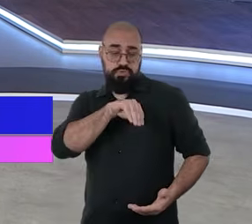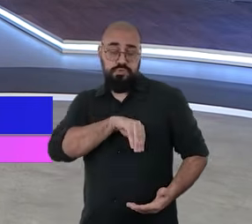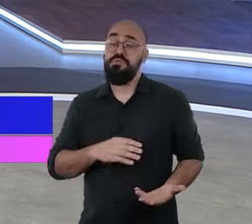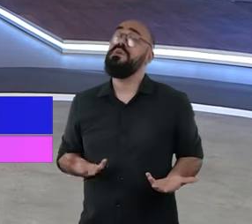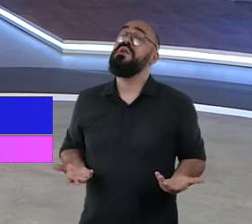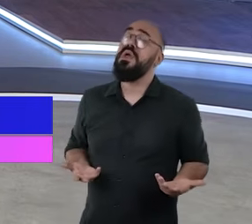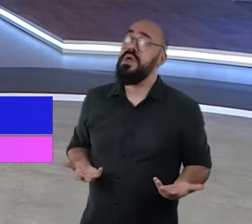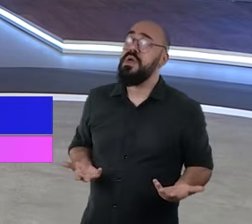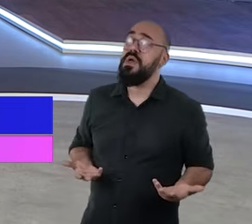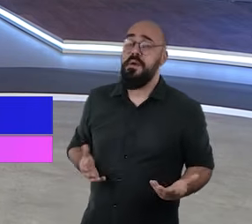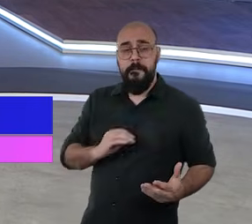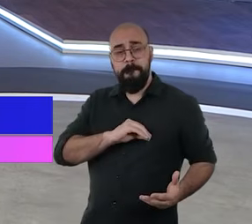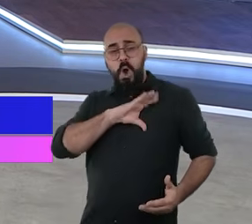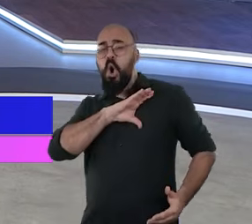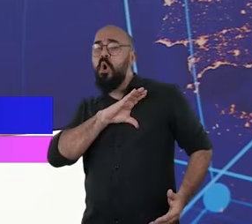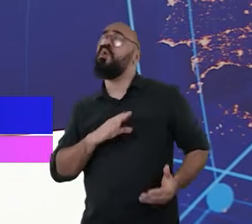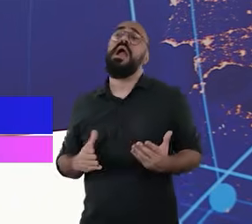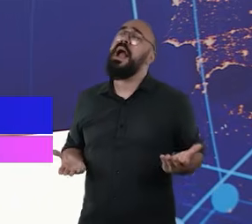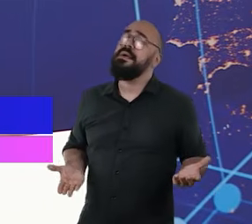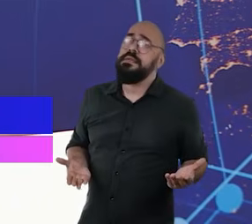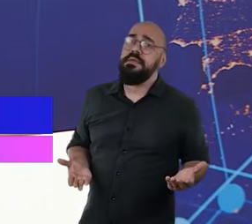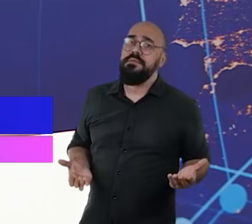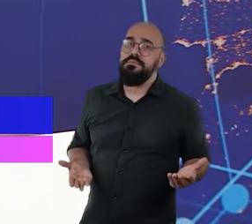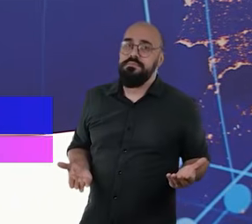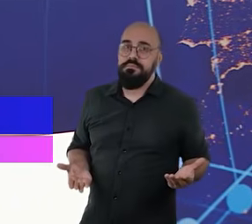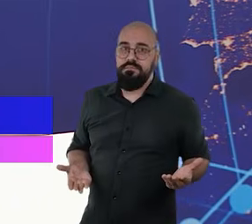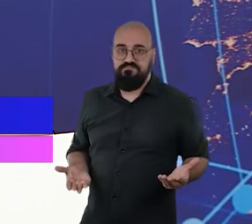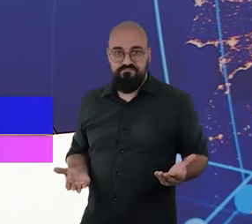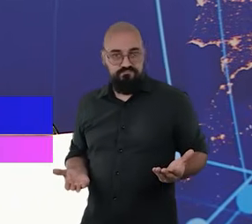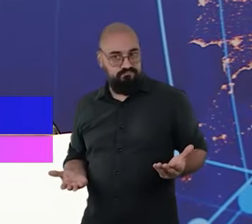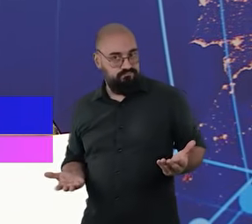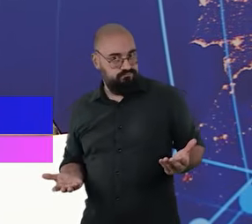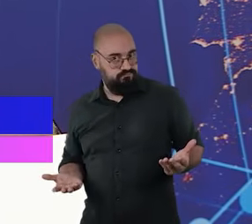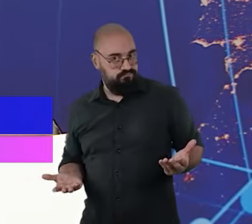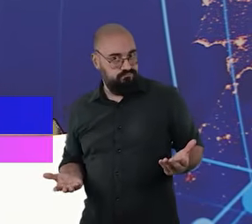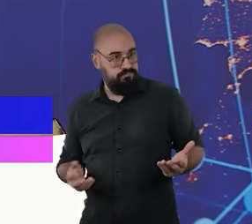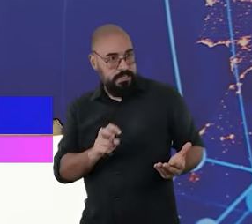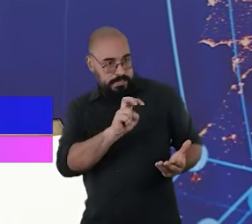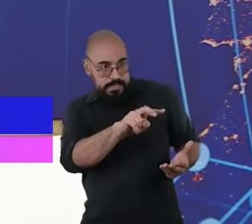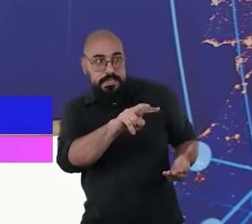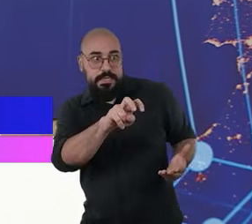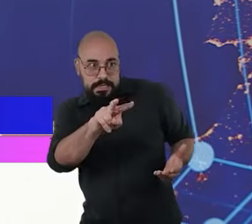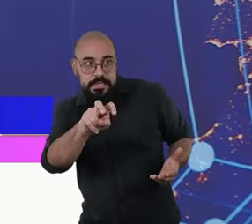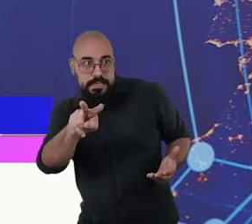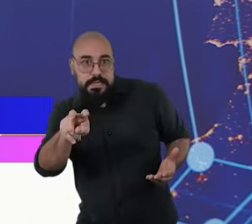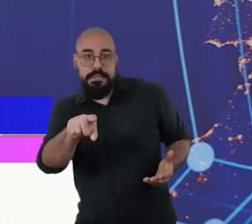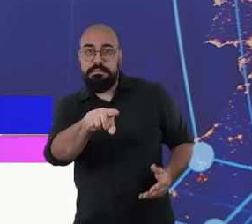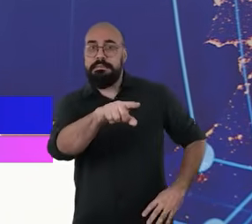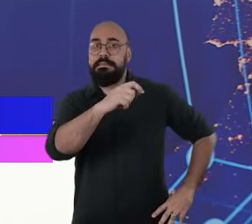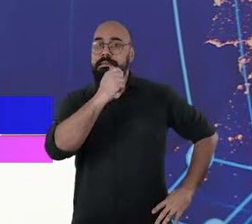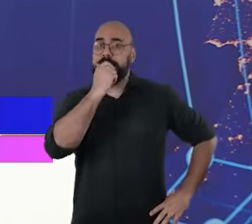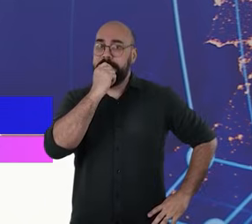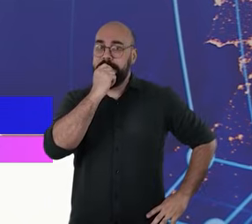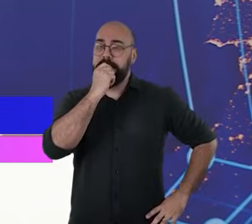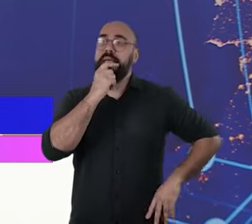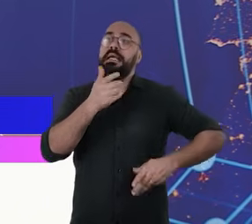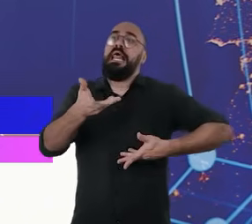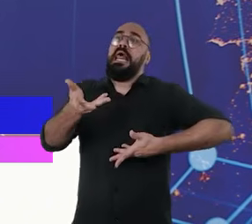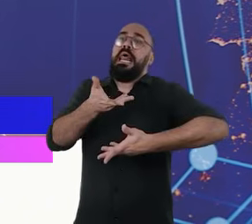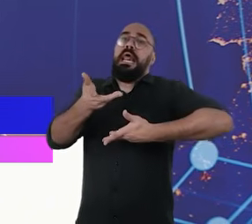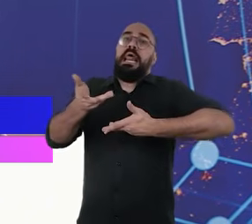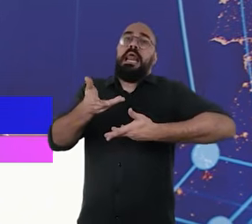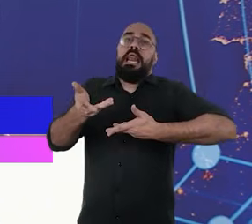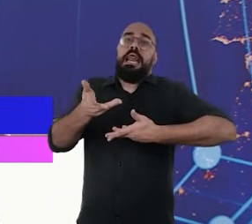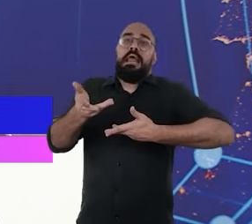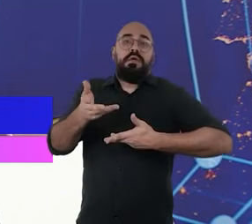quero? As pessoas estão desenvolvendo uma relação com Deus de troca. é